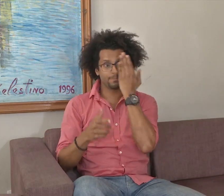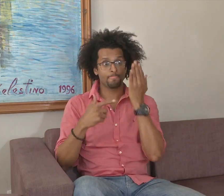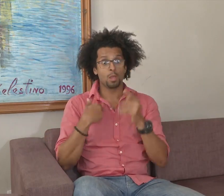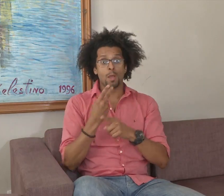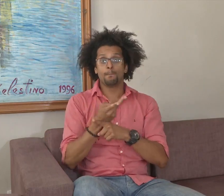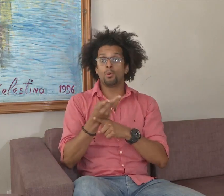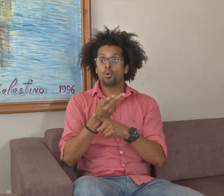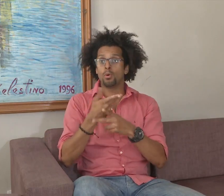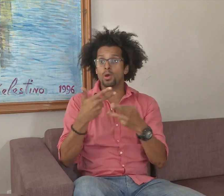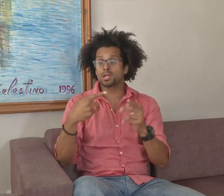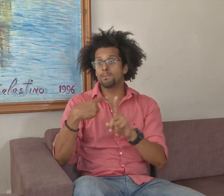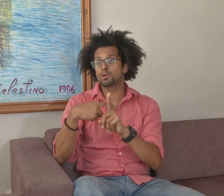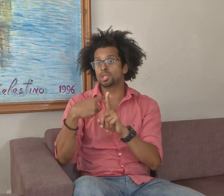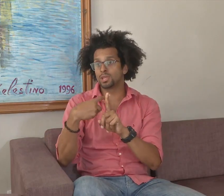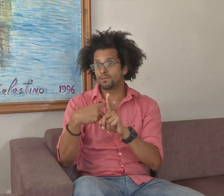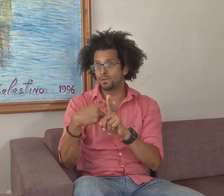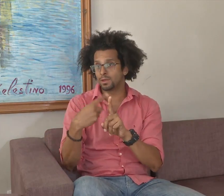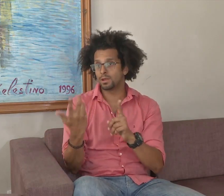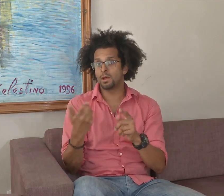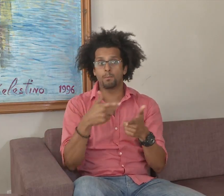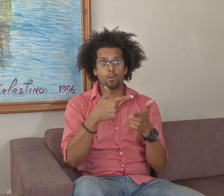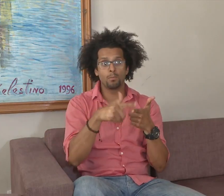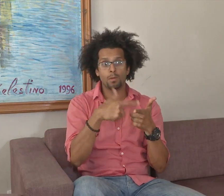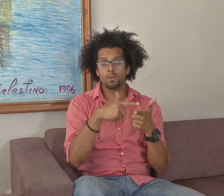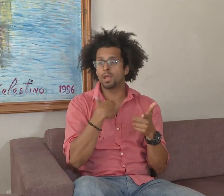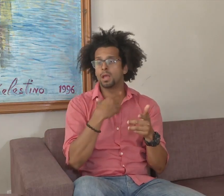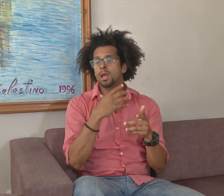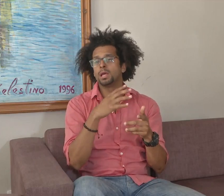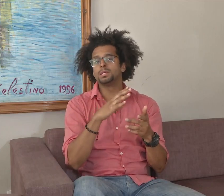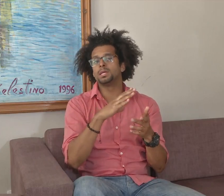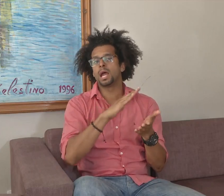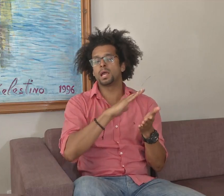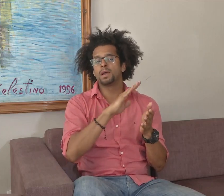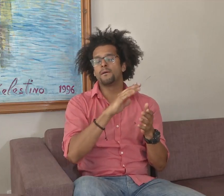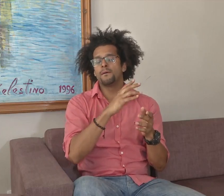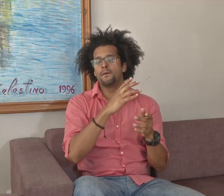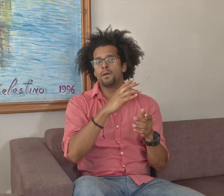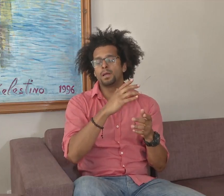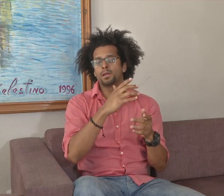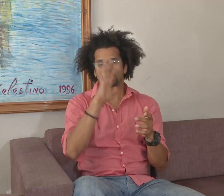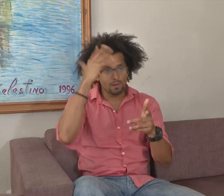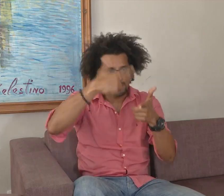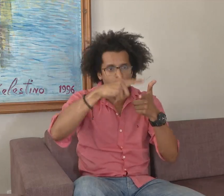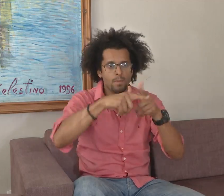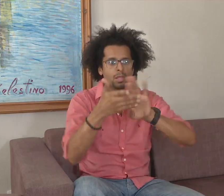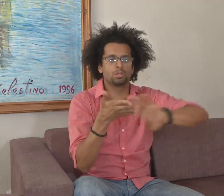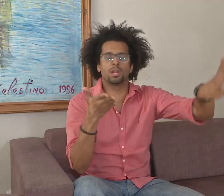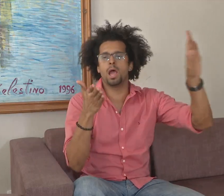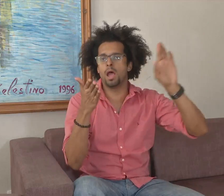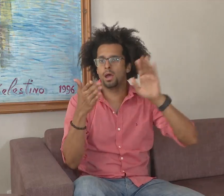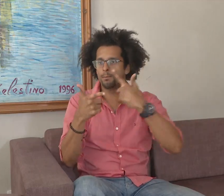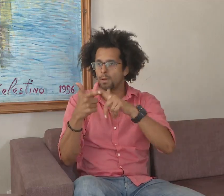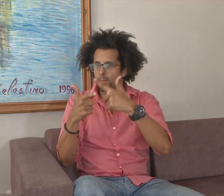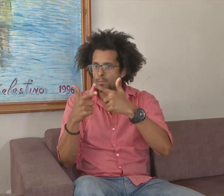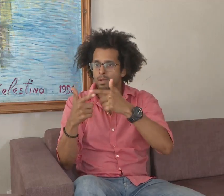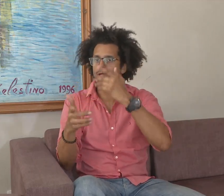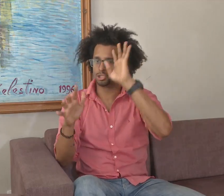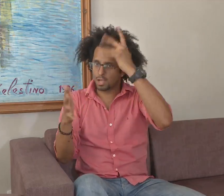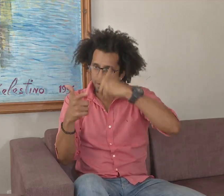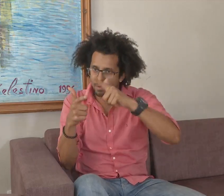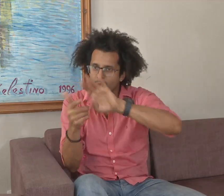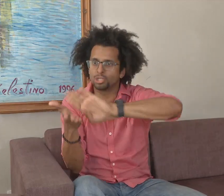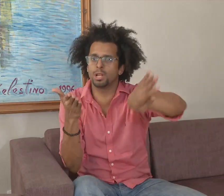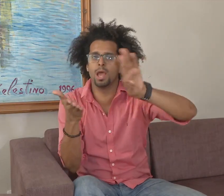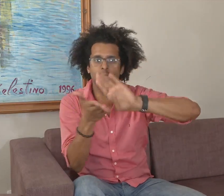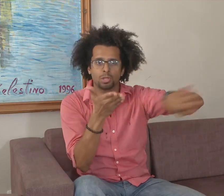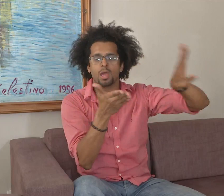vida. Então, eu procuro as partes positivas das coisas. Então, tento tirar os problemas que acontecem